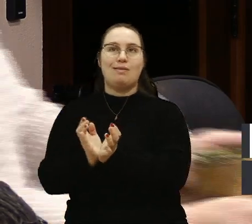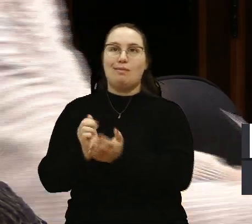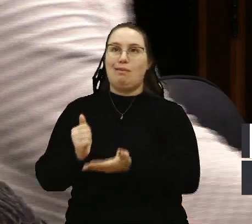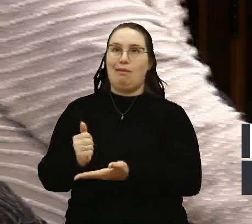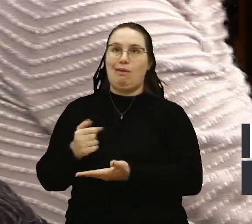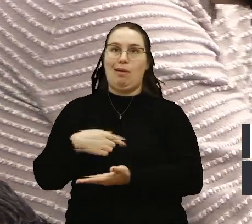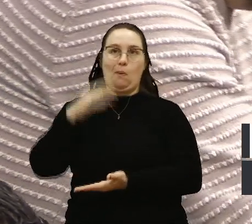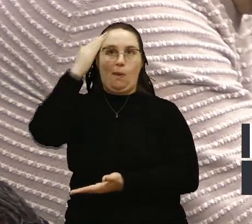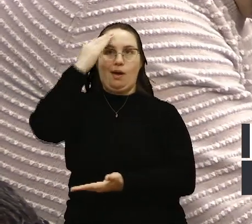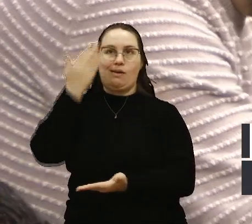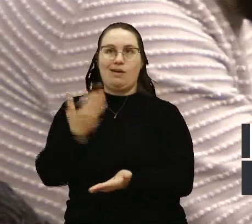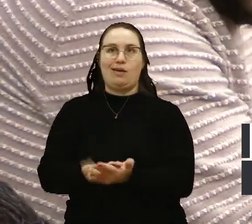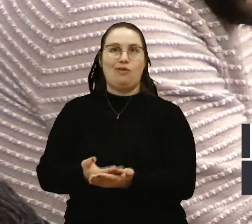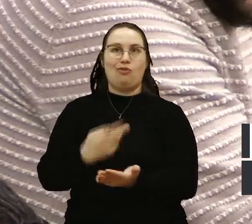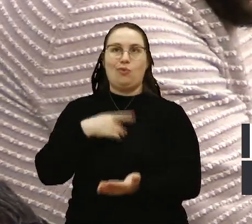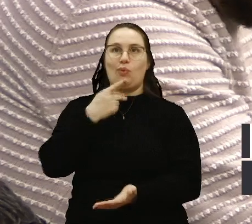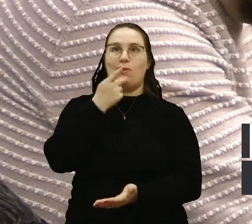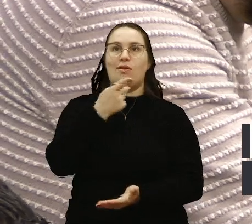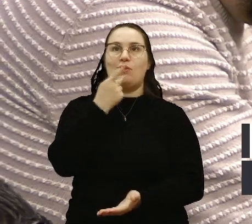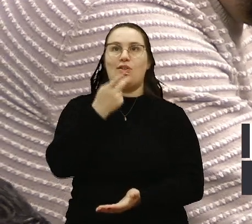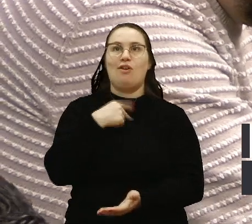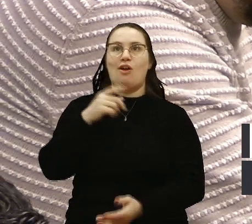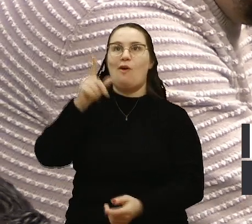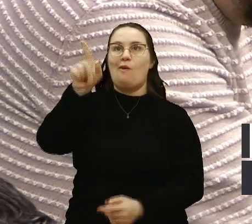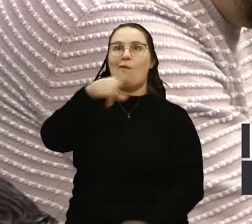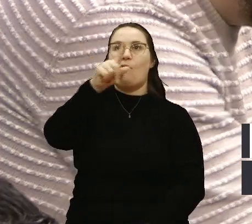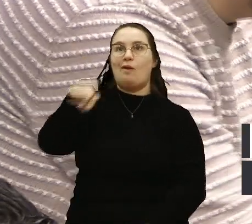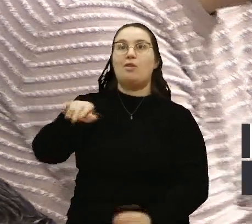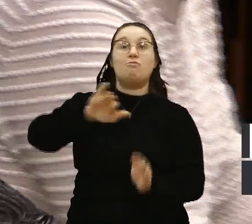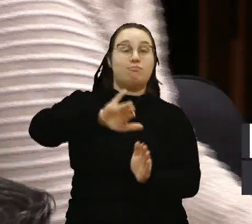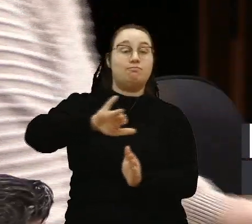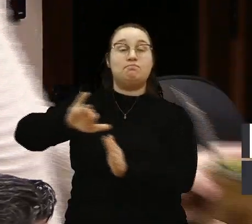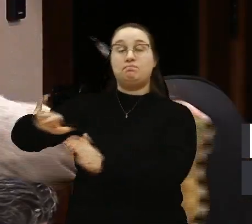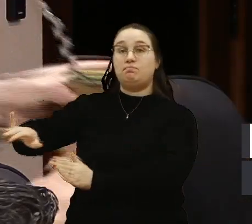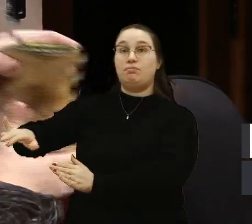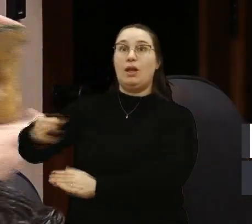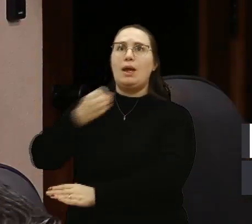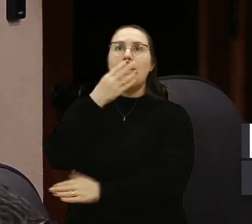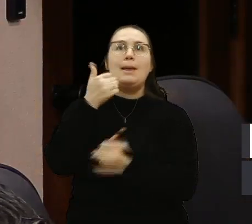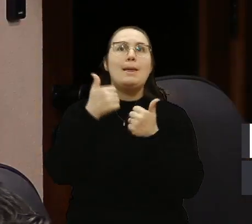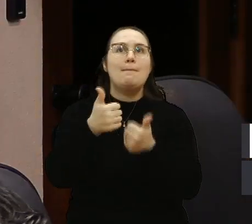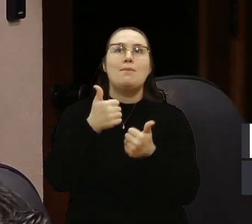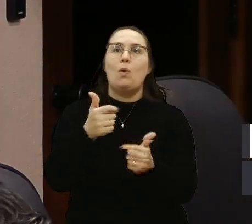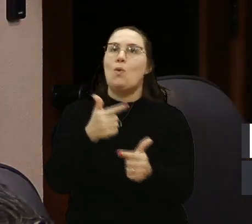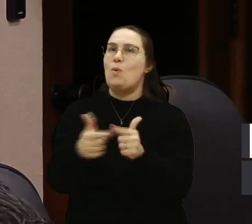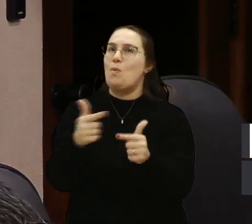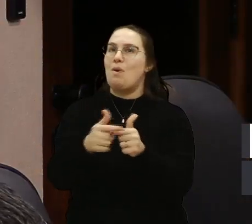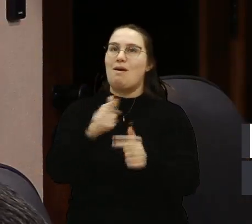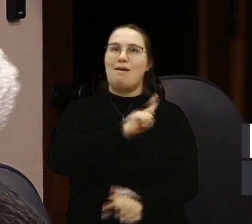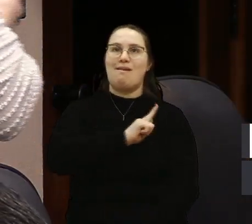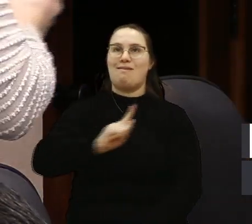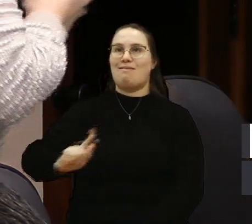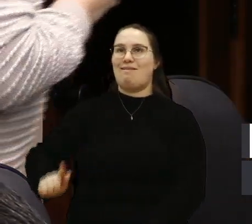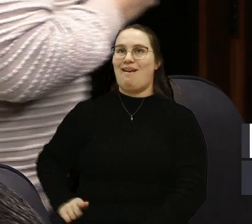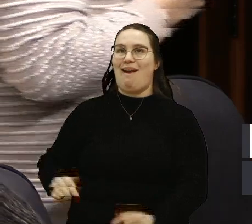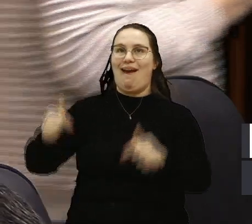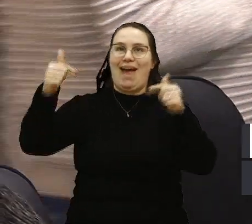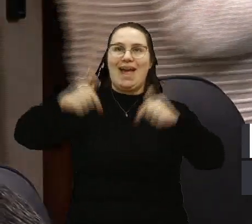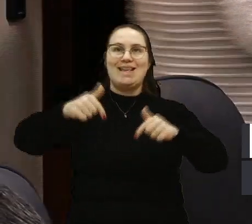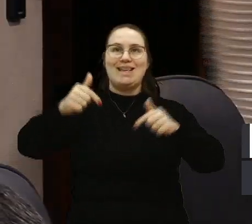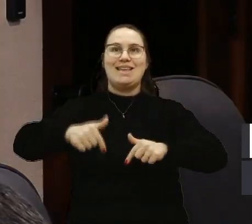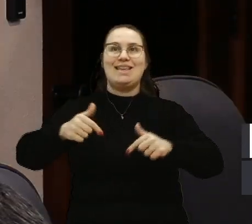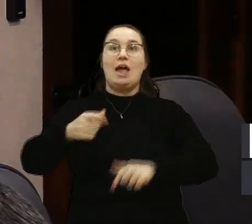aquilo que acreditam ou que dizem, o veto vai ser derrubado. E ainda bem. E o problema não é o governo. Aqui a questão é o